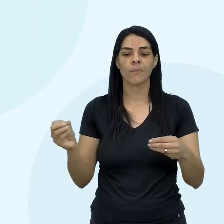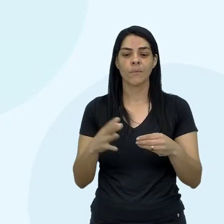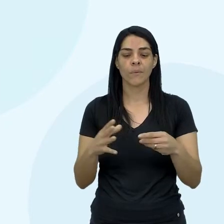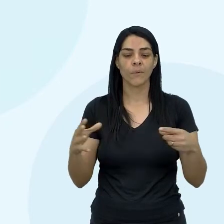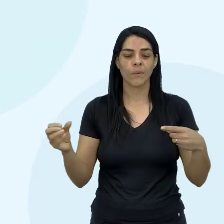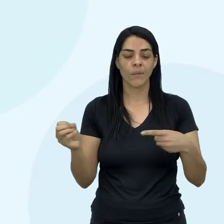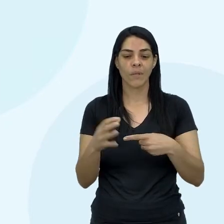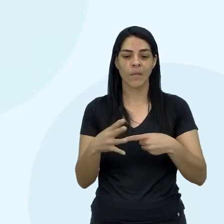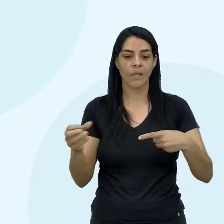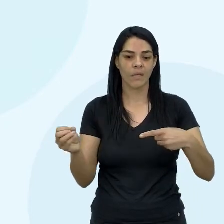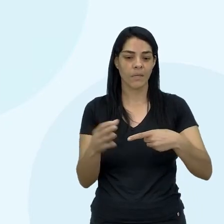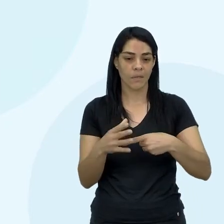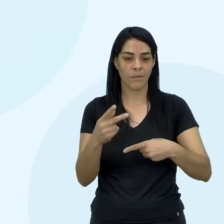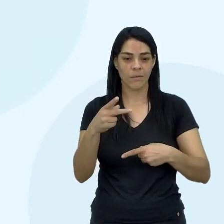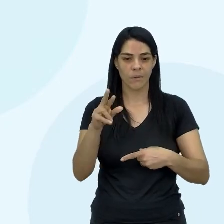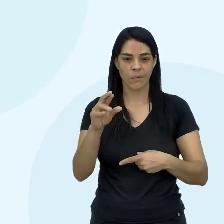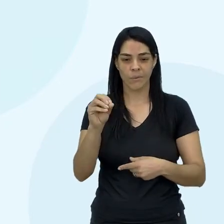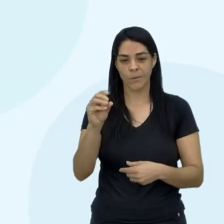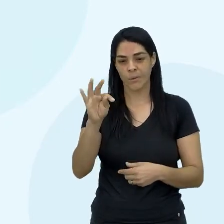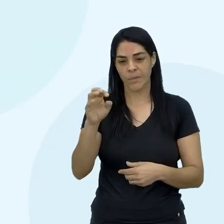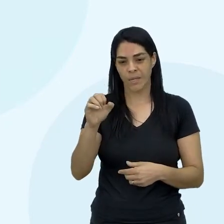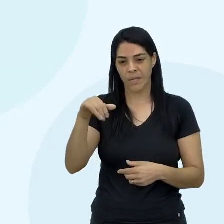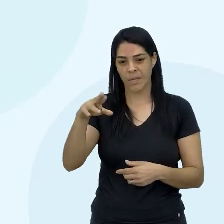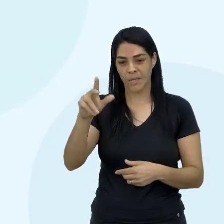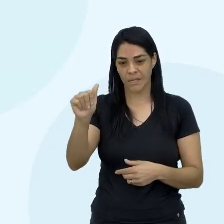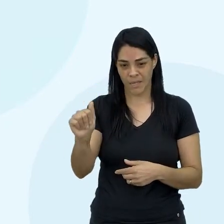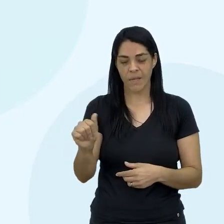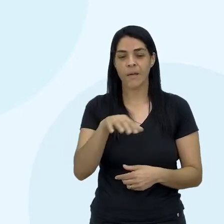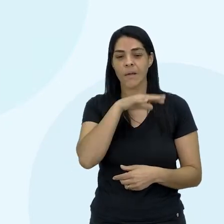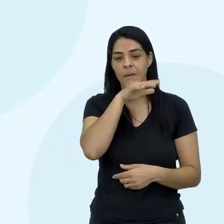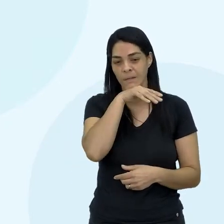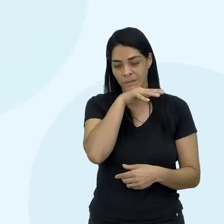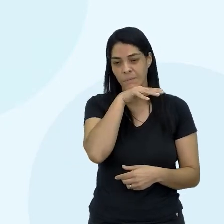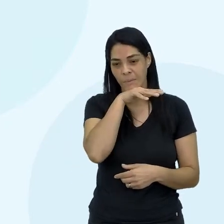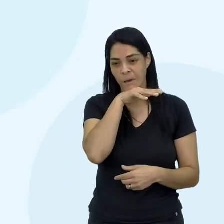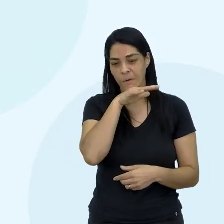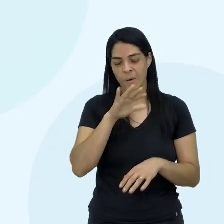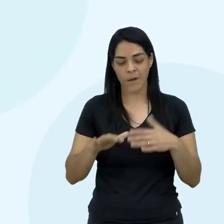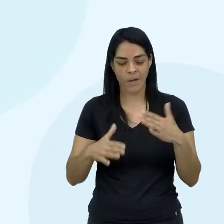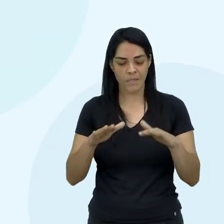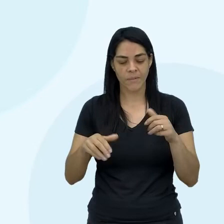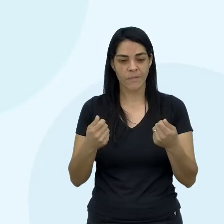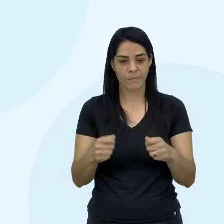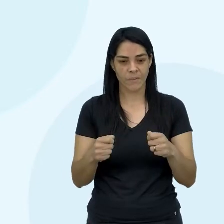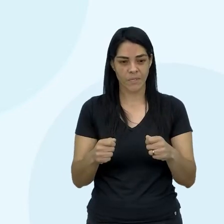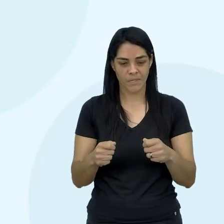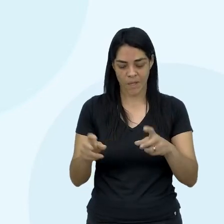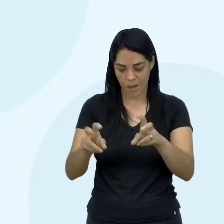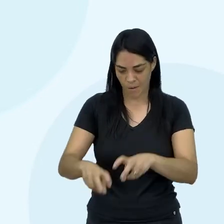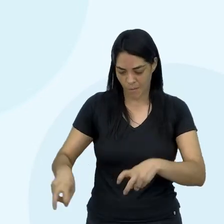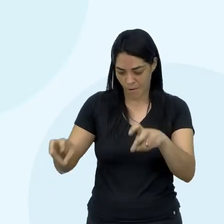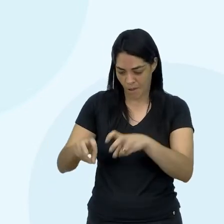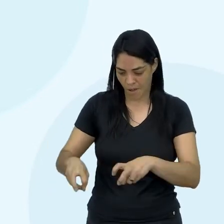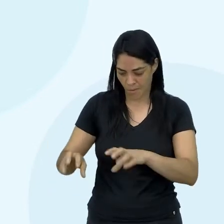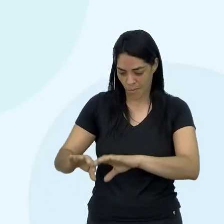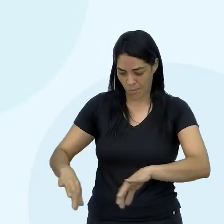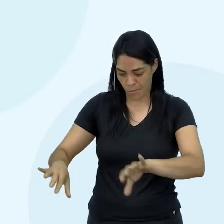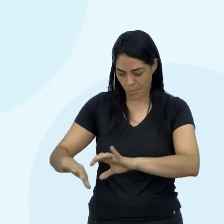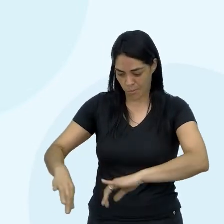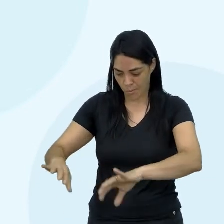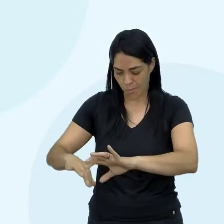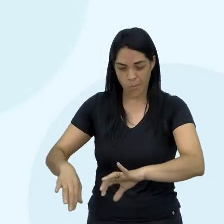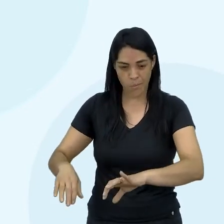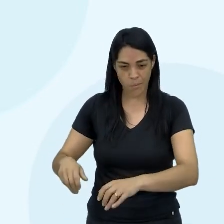ambiental. Que você vai ter que abrir lavoura. Muitas vezes você vai ter que abrir pasto ou algum